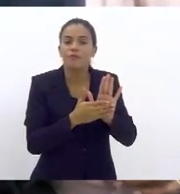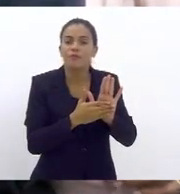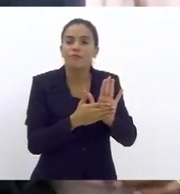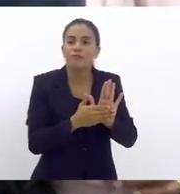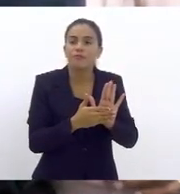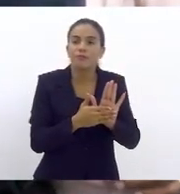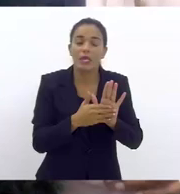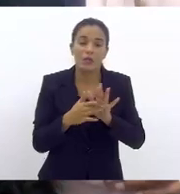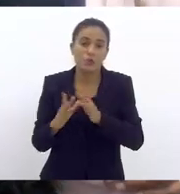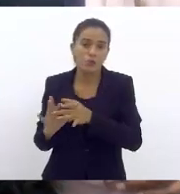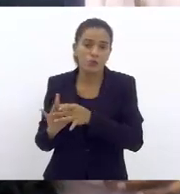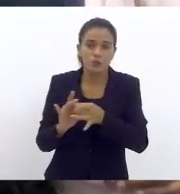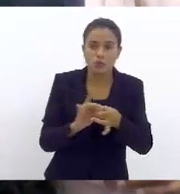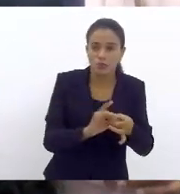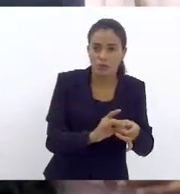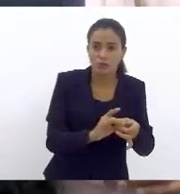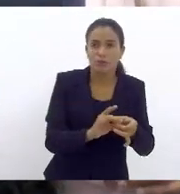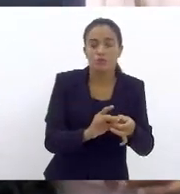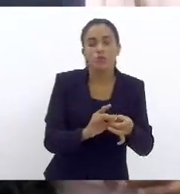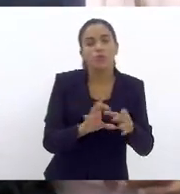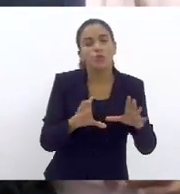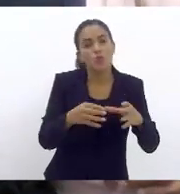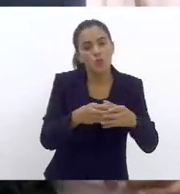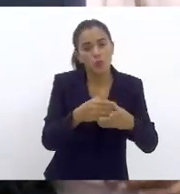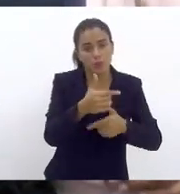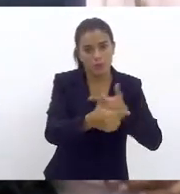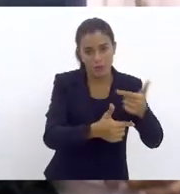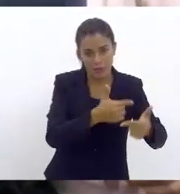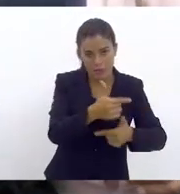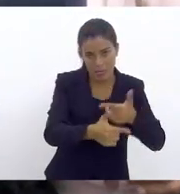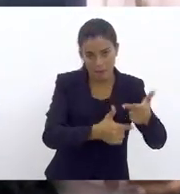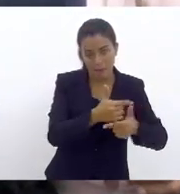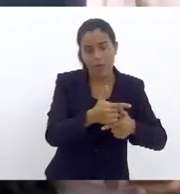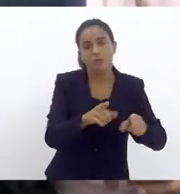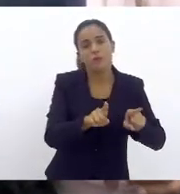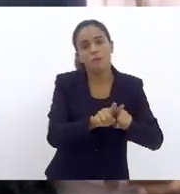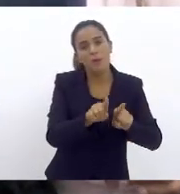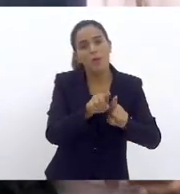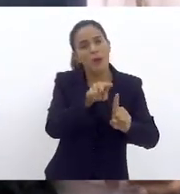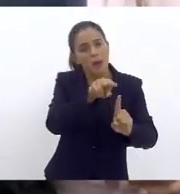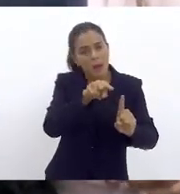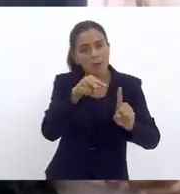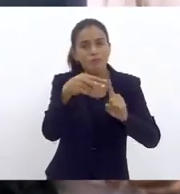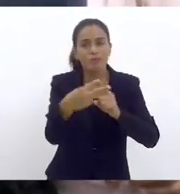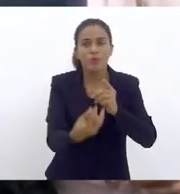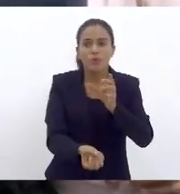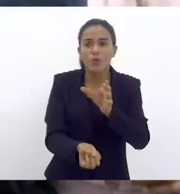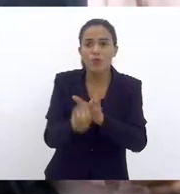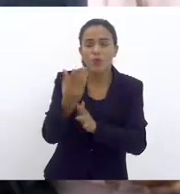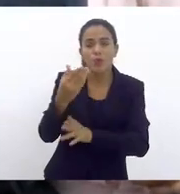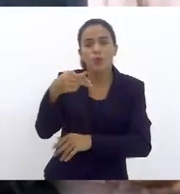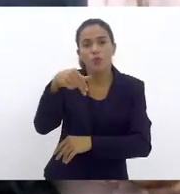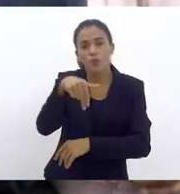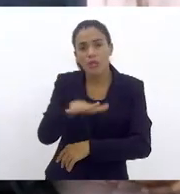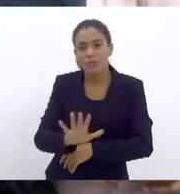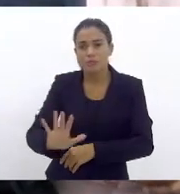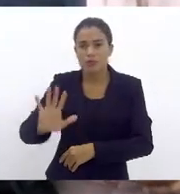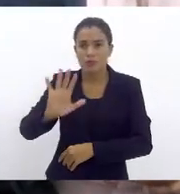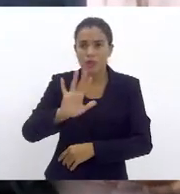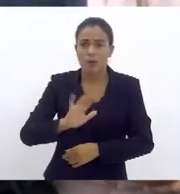nesse sentido né desse grupo também uma perspectiva de criação de um grupo nacional